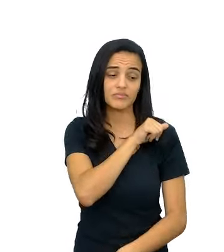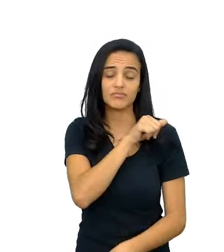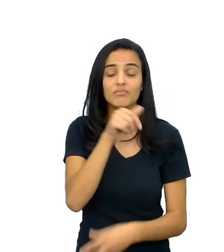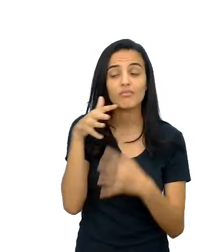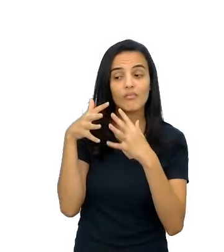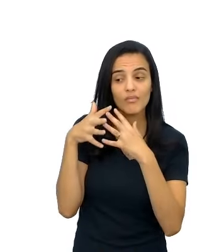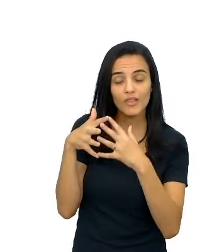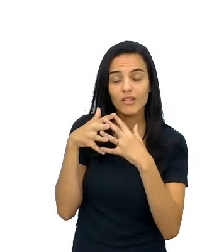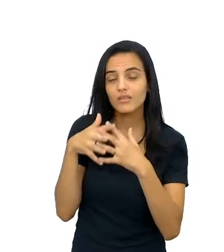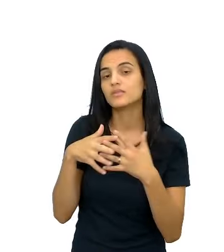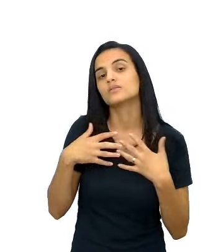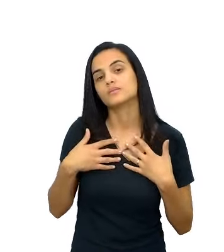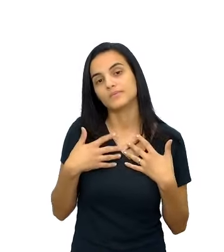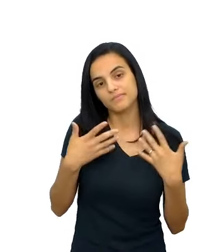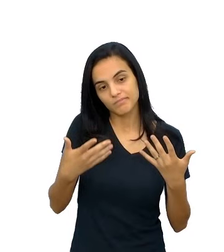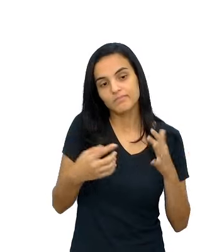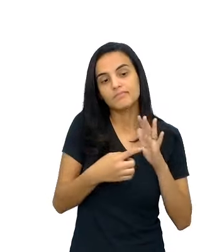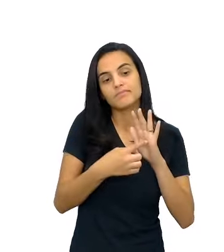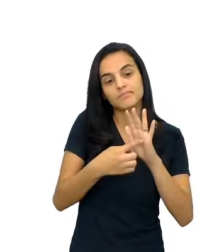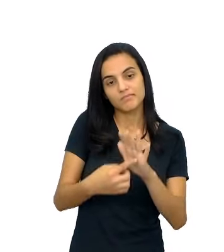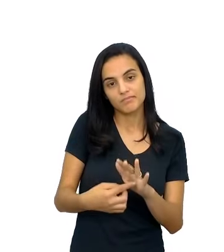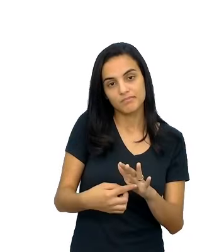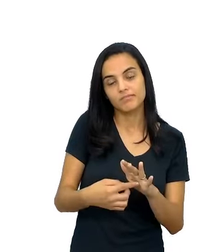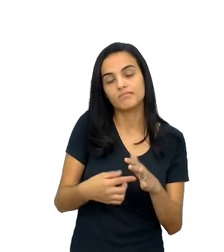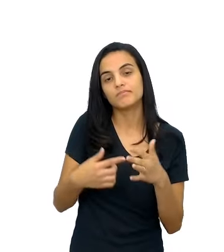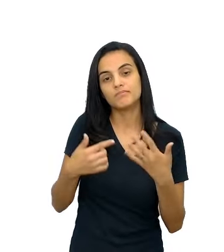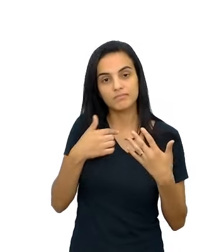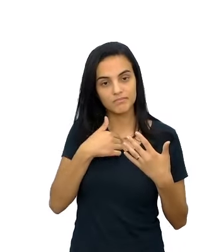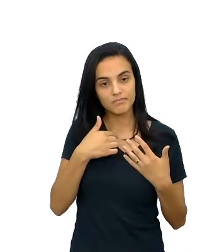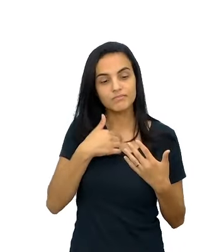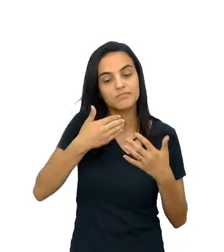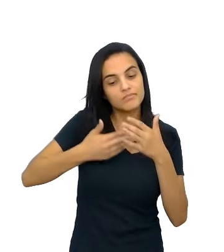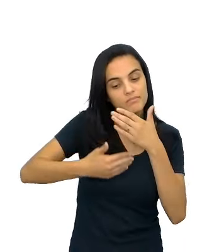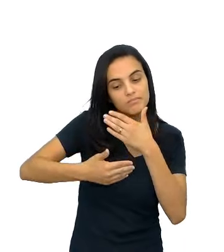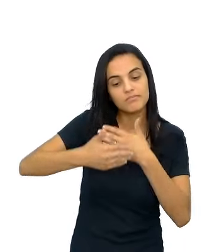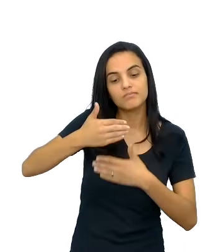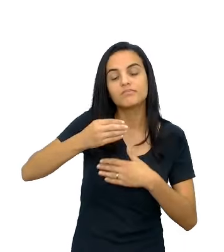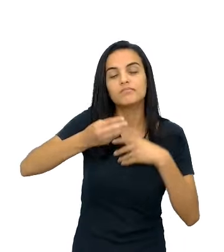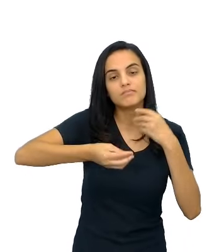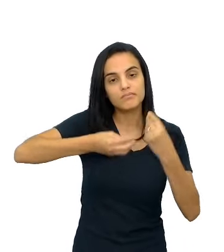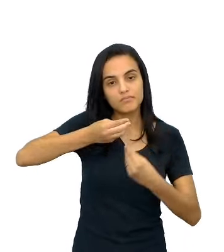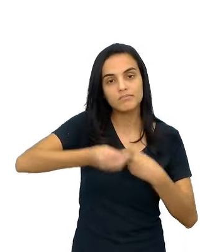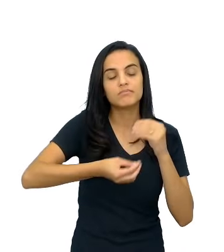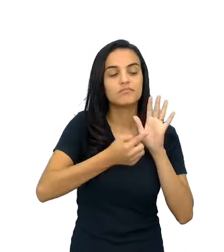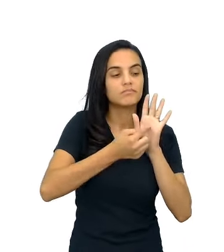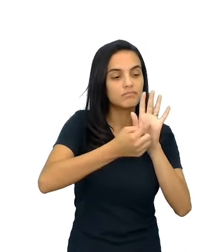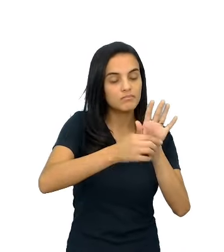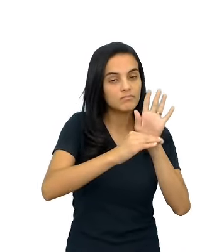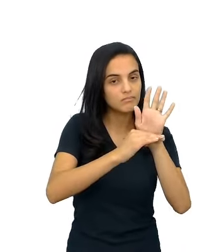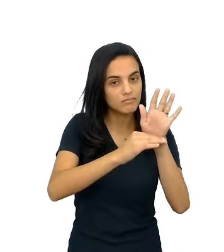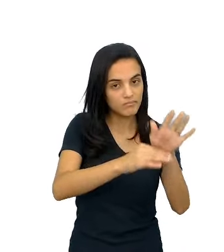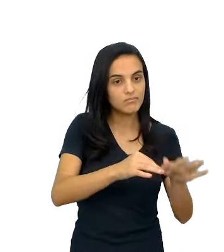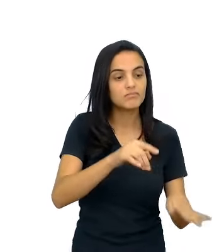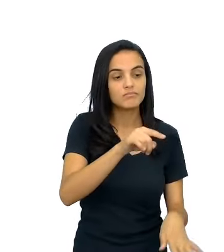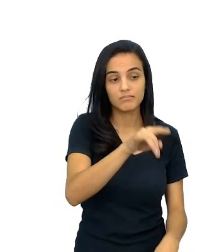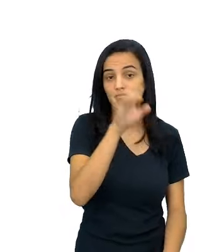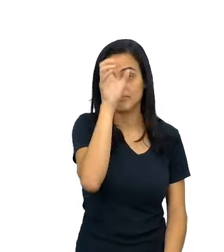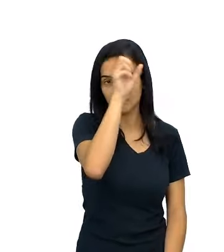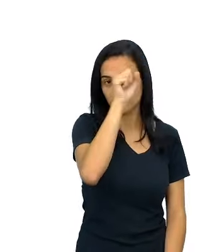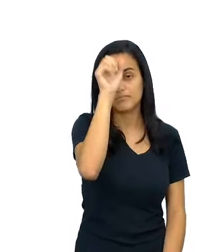bom, aqui eu estou prevendo isso, isso, isso, então eu vou partir desta forma para levar esse conhecimento para o estudante,